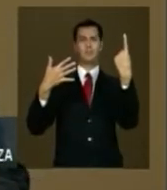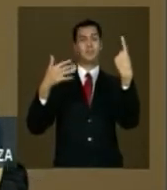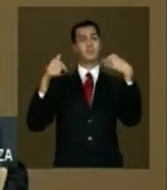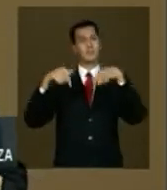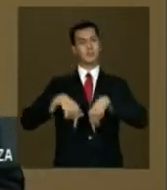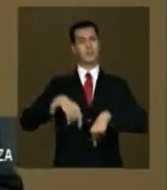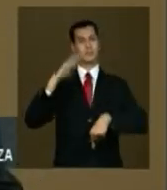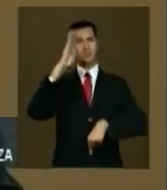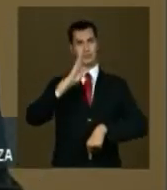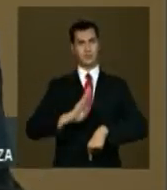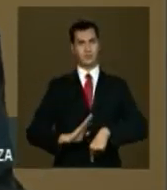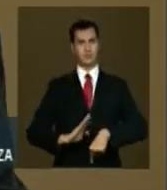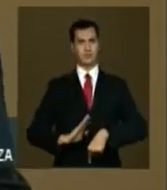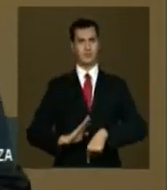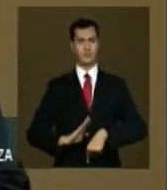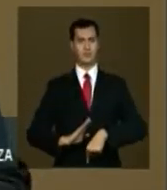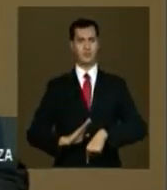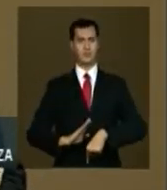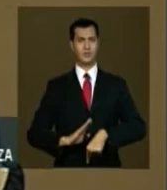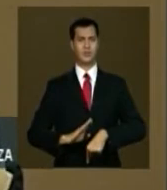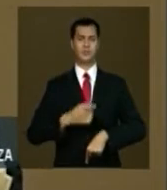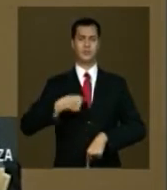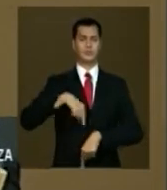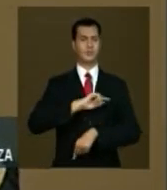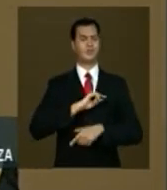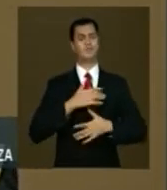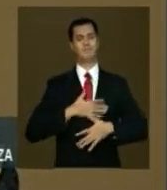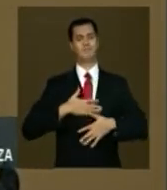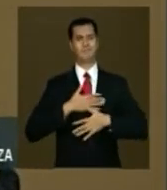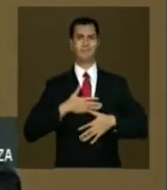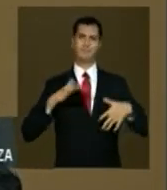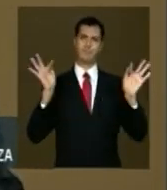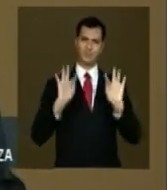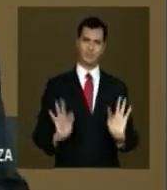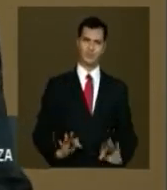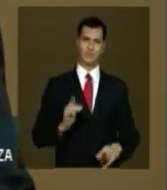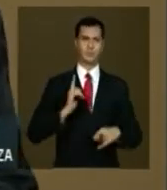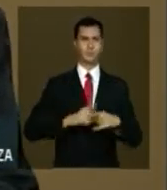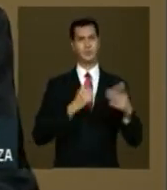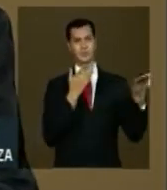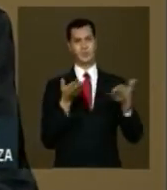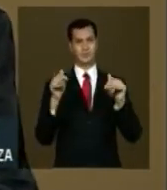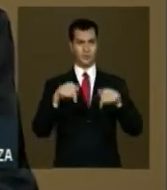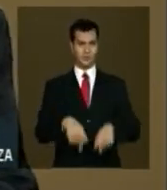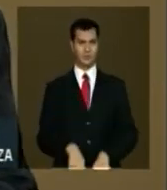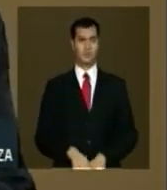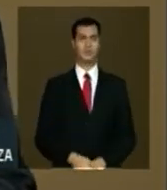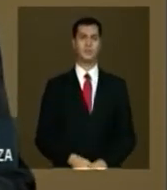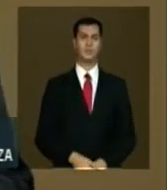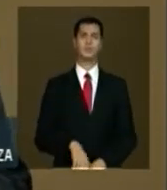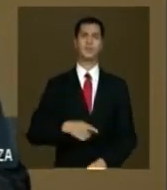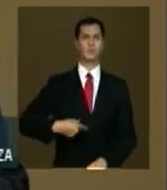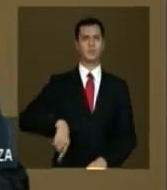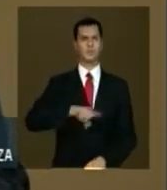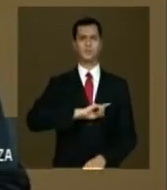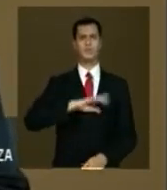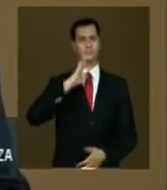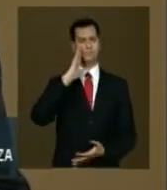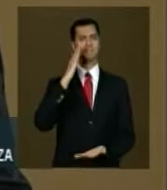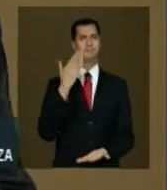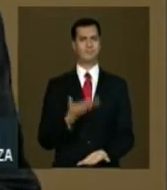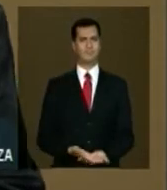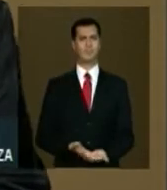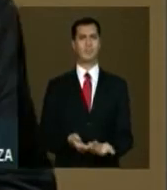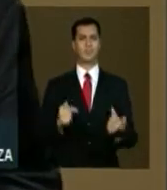Nova York sentimo-nos muito Lis longe ados em poder sediar essa edição não temos dúvida de que essa Será